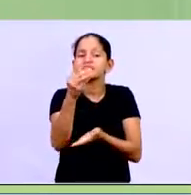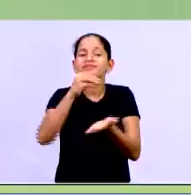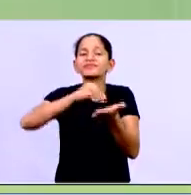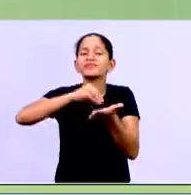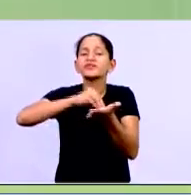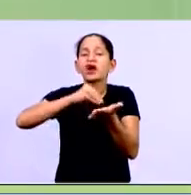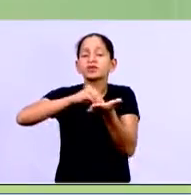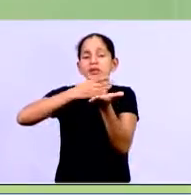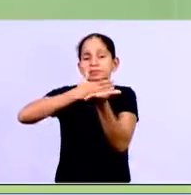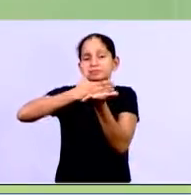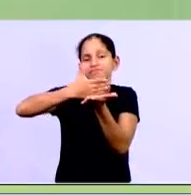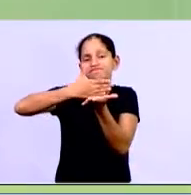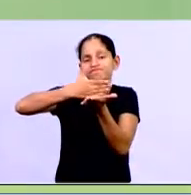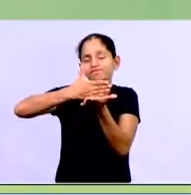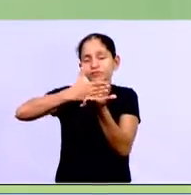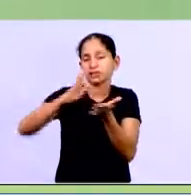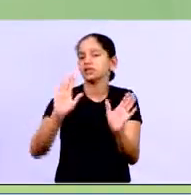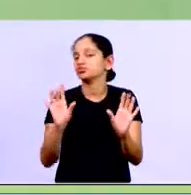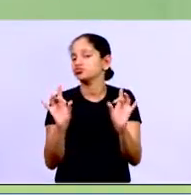inicial.